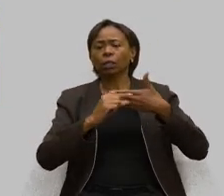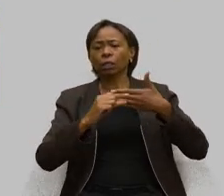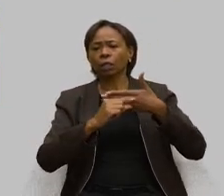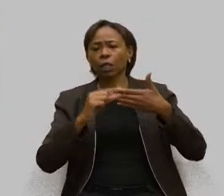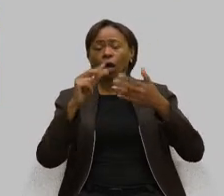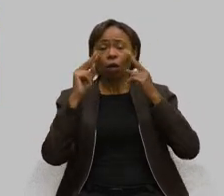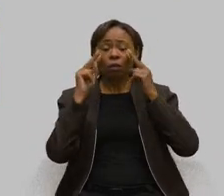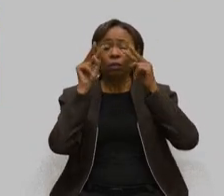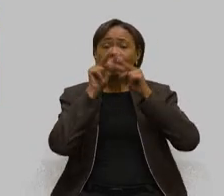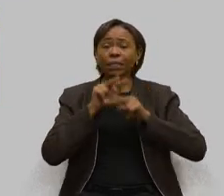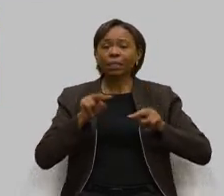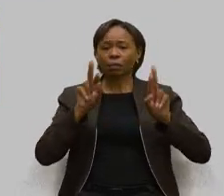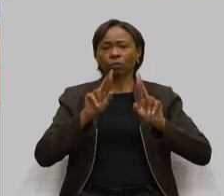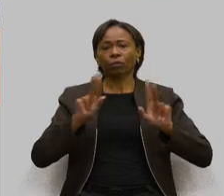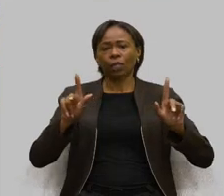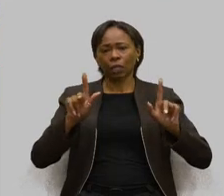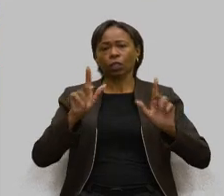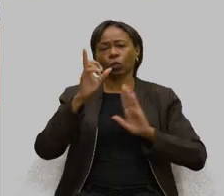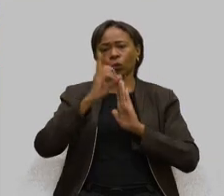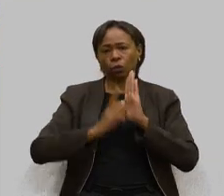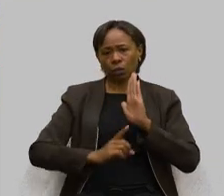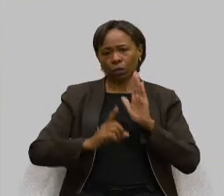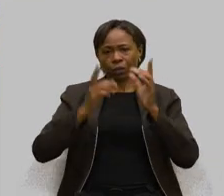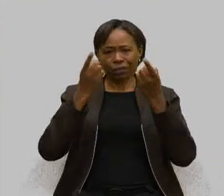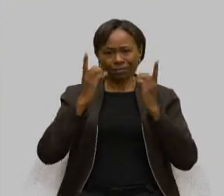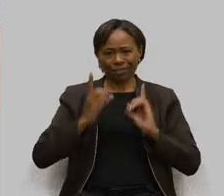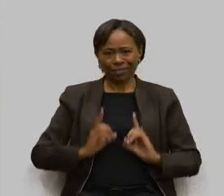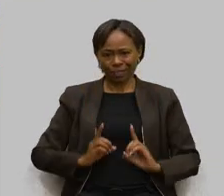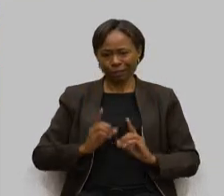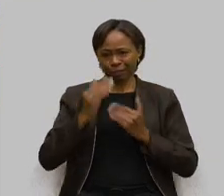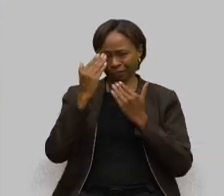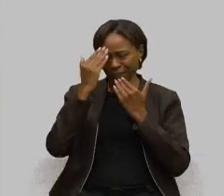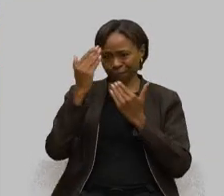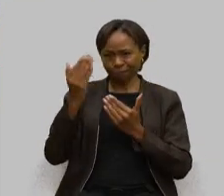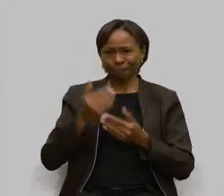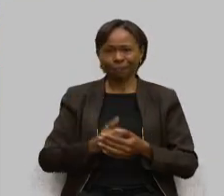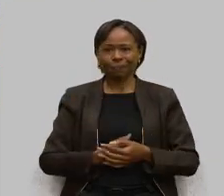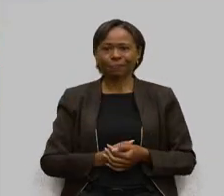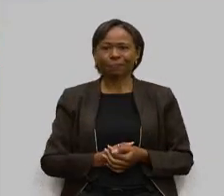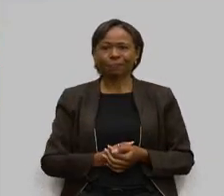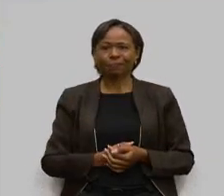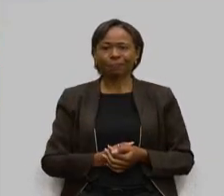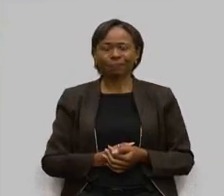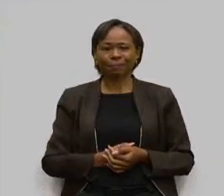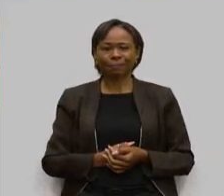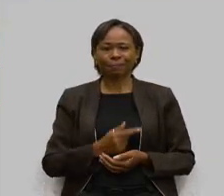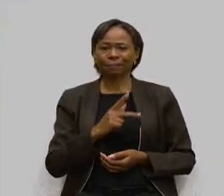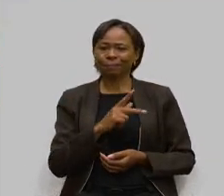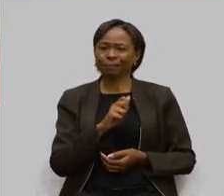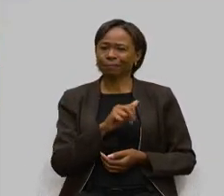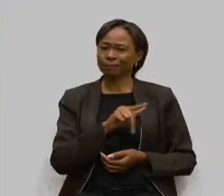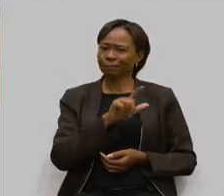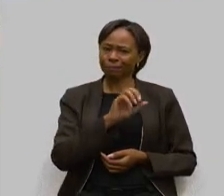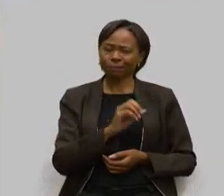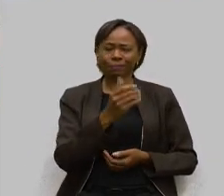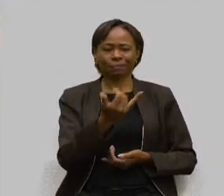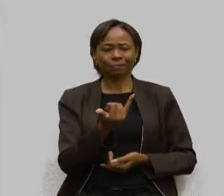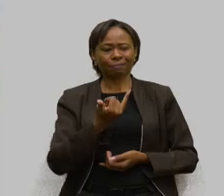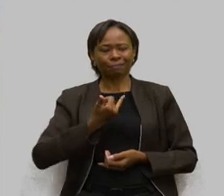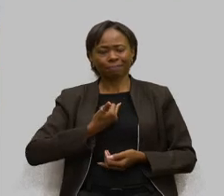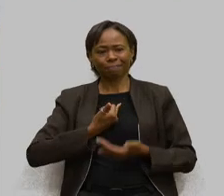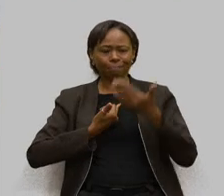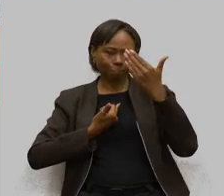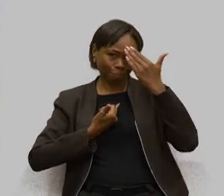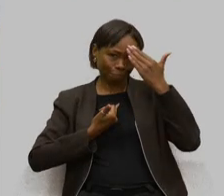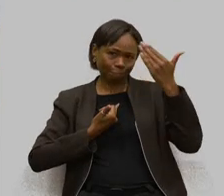na nos direitos da pessoa com deficiência muito obrigado viu Obrigado Dr Paulo pelas palavras